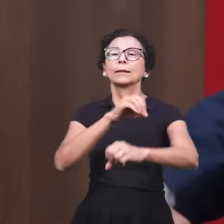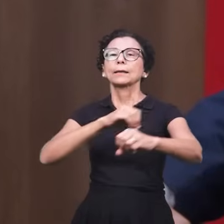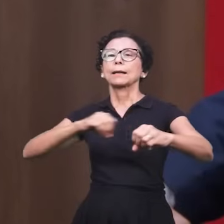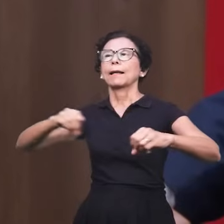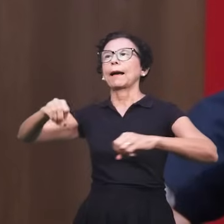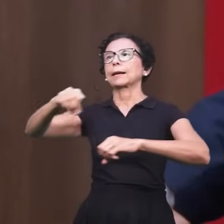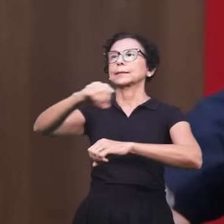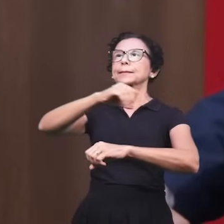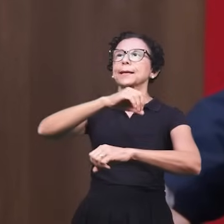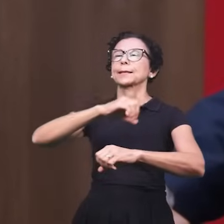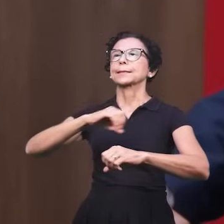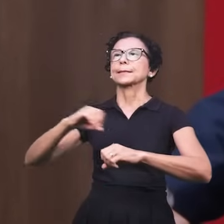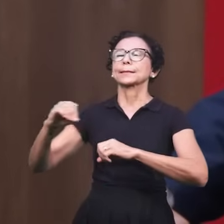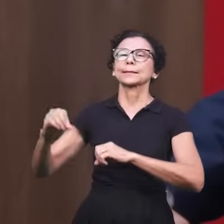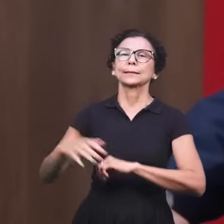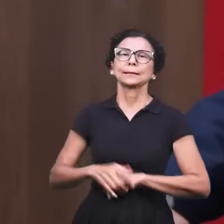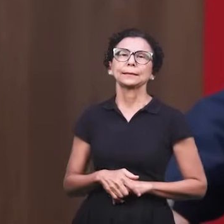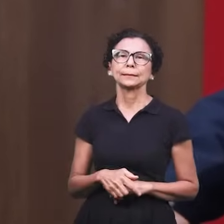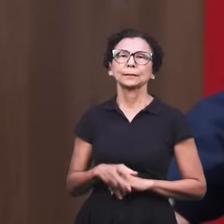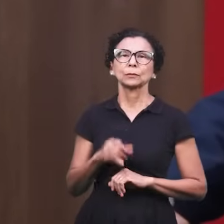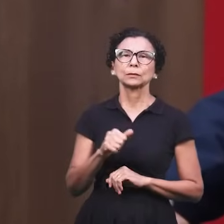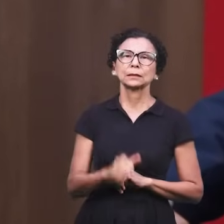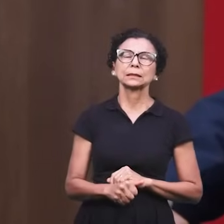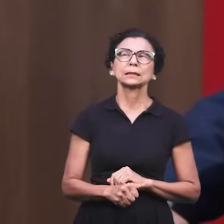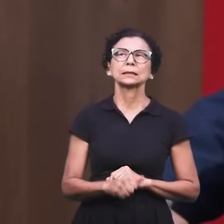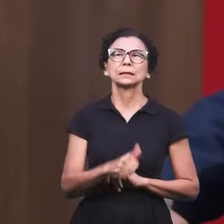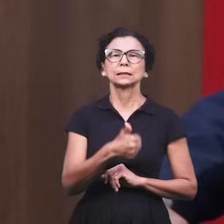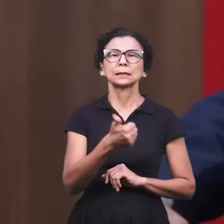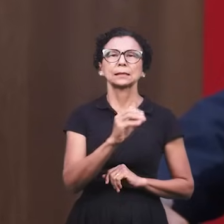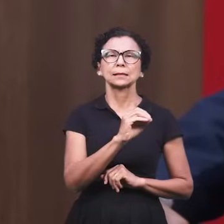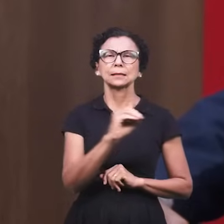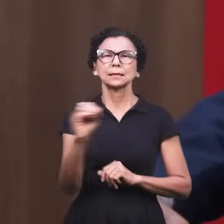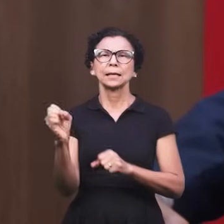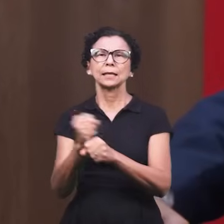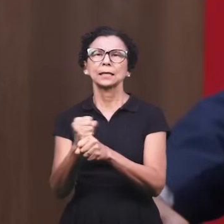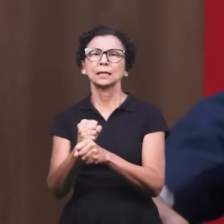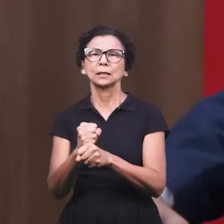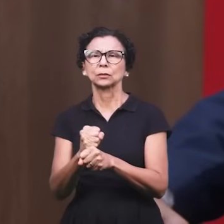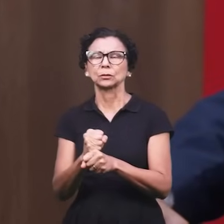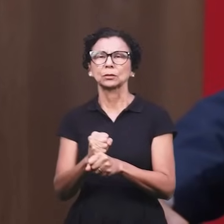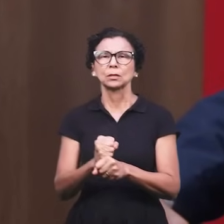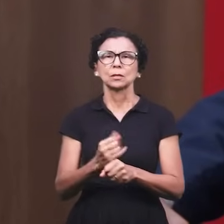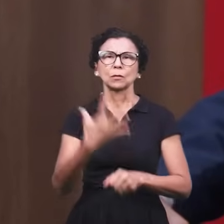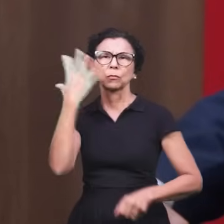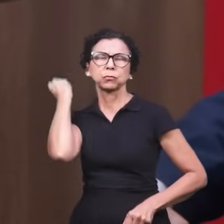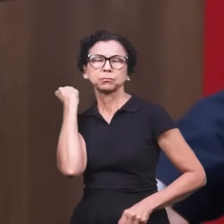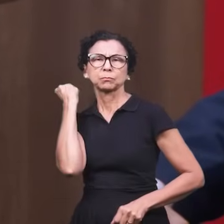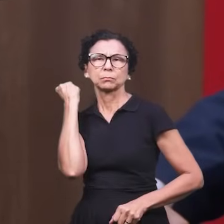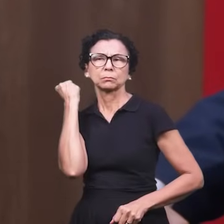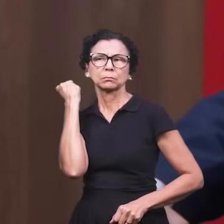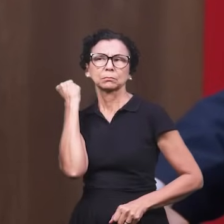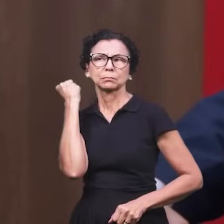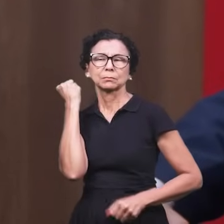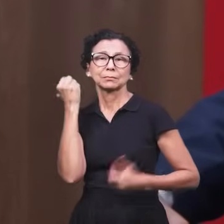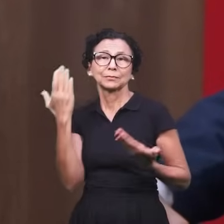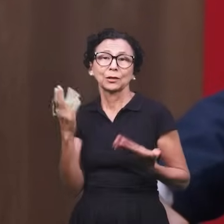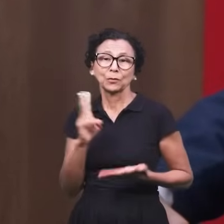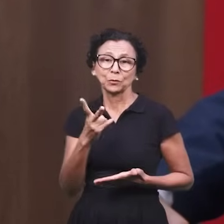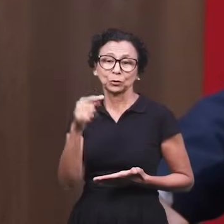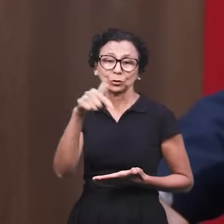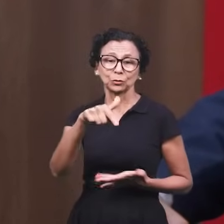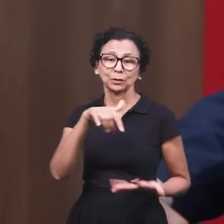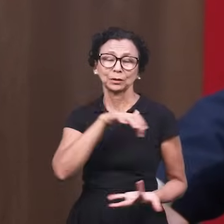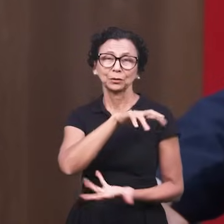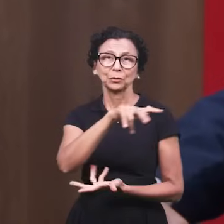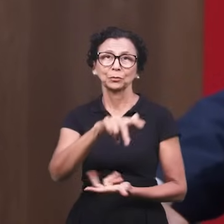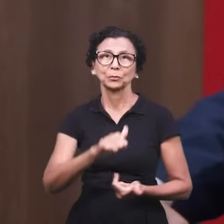galáxias. Tudo bem, se nós viajarmos à velocidade da luz durante 100 anos, toda a nossa vida, nós não saímos da nossa galáxia. Aí diz para você bem